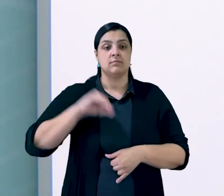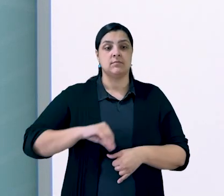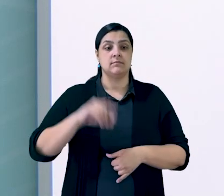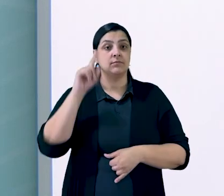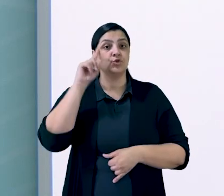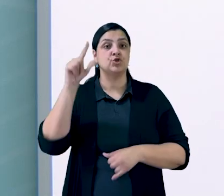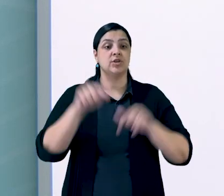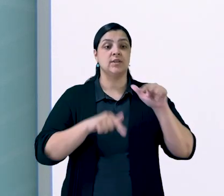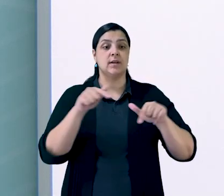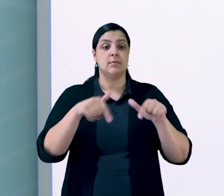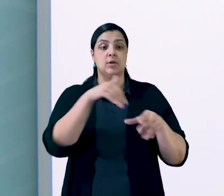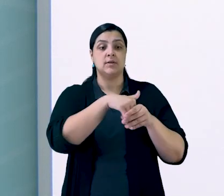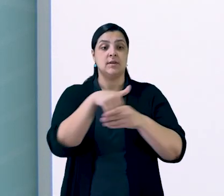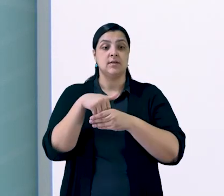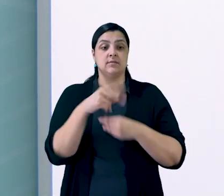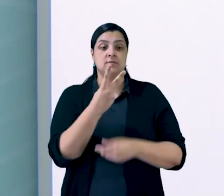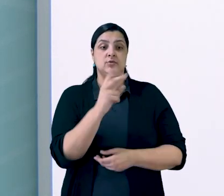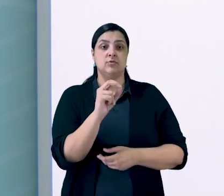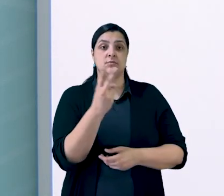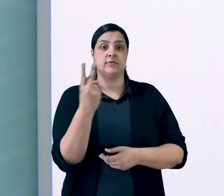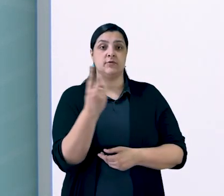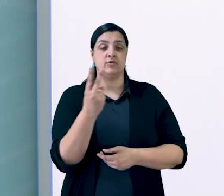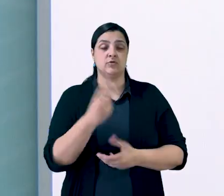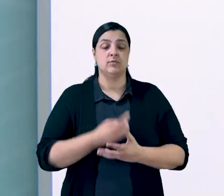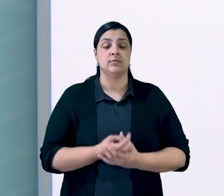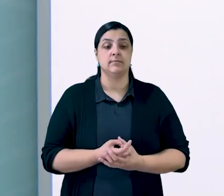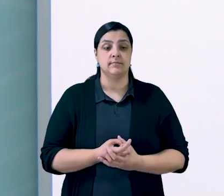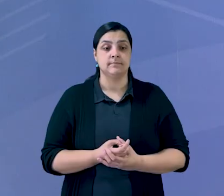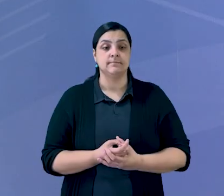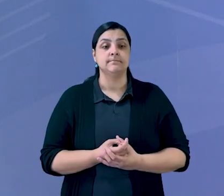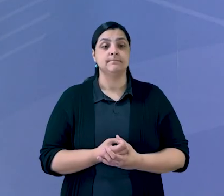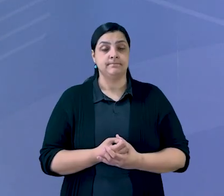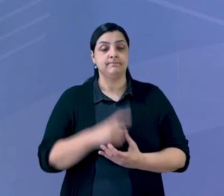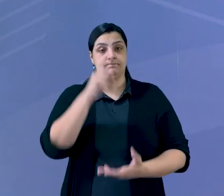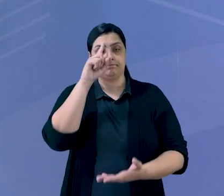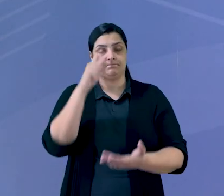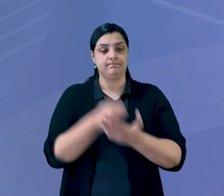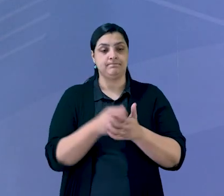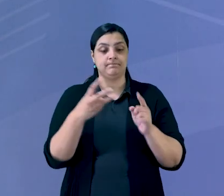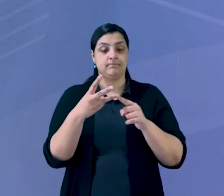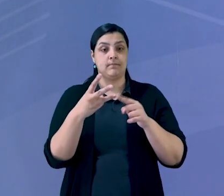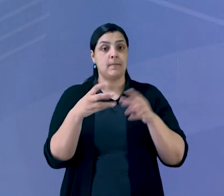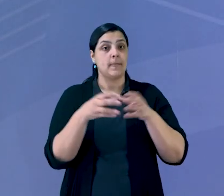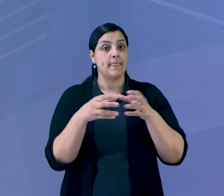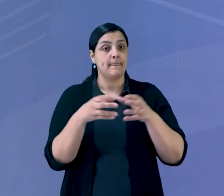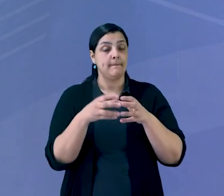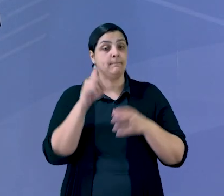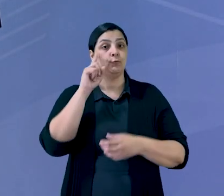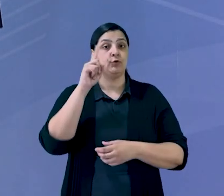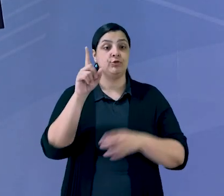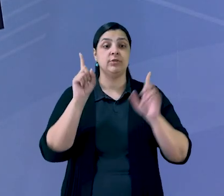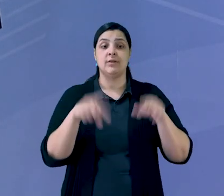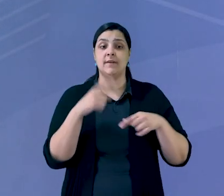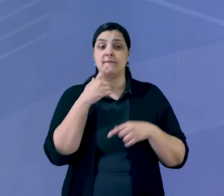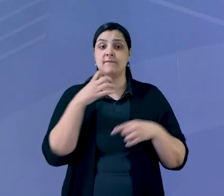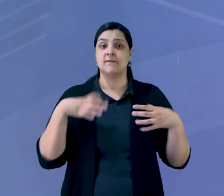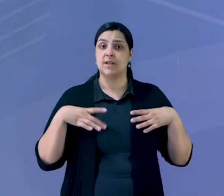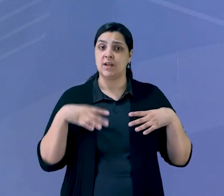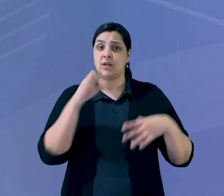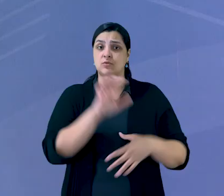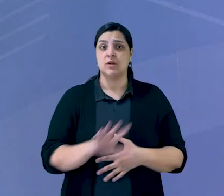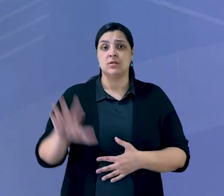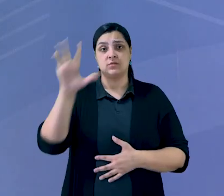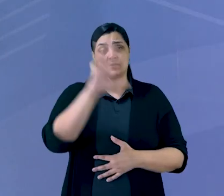vão receber pelos dias trabalhados nas eleições de 2022. De acordo com a decisão da 3ª turma, esses dias são